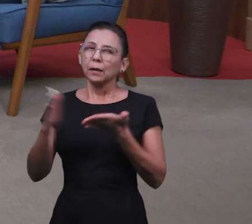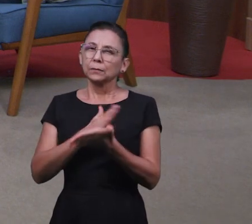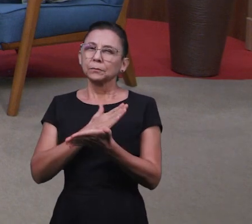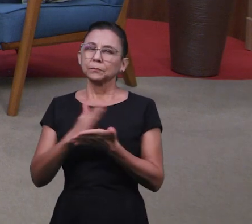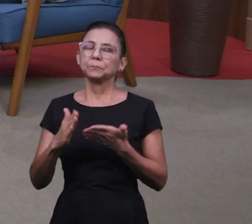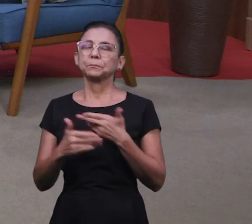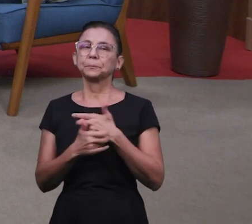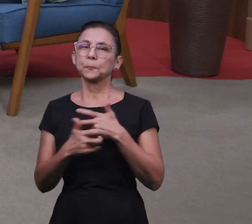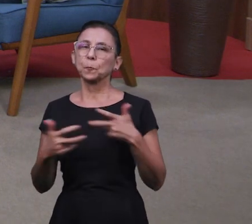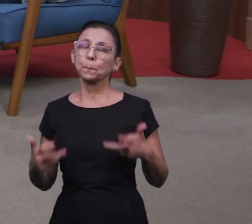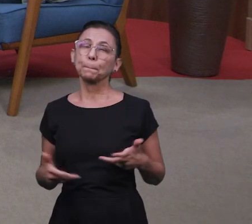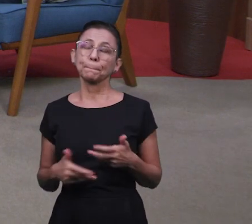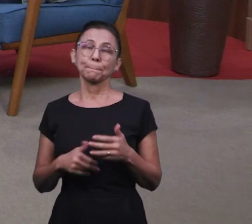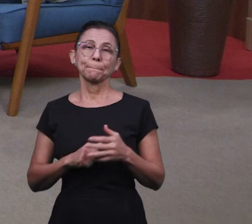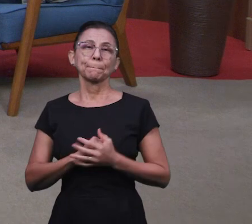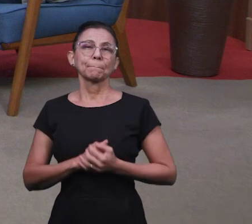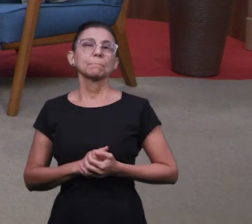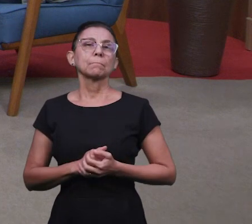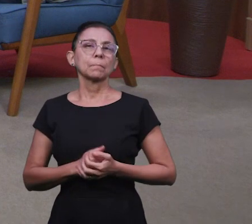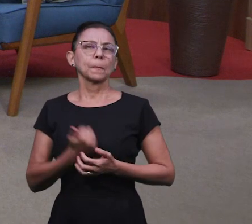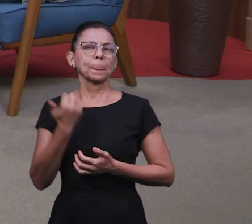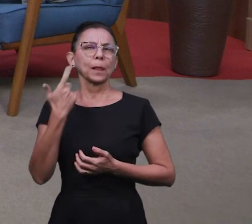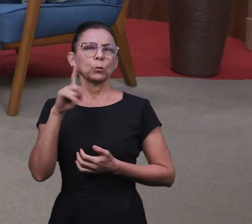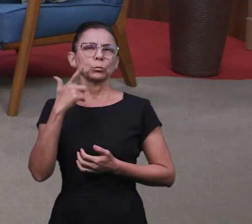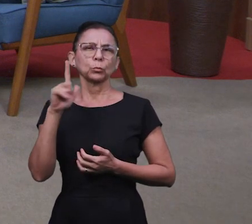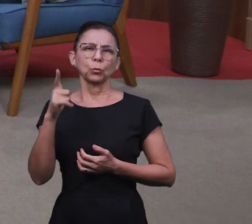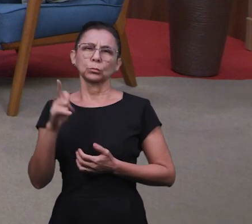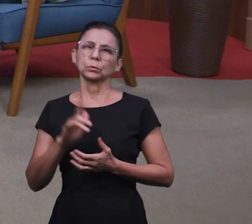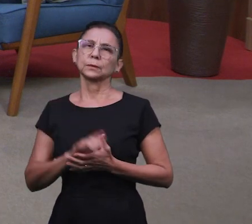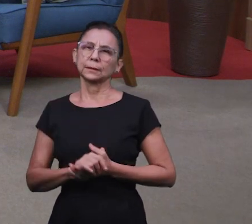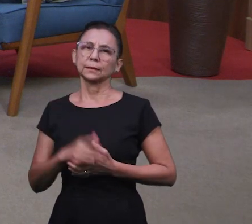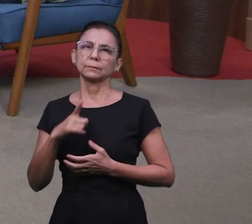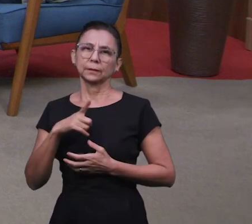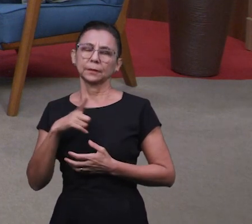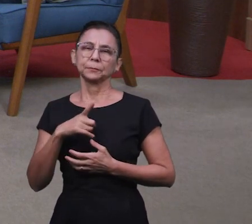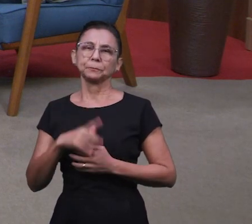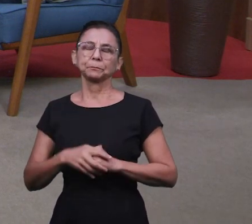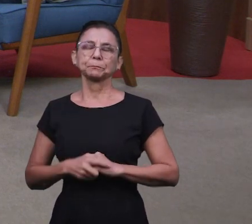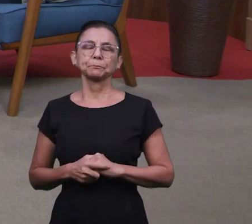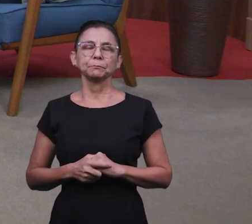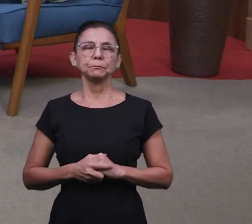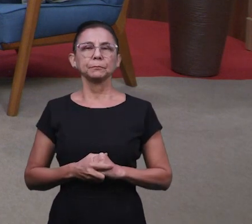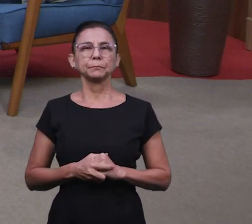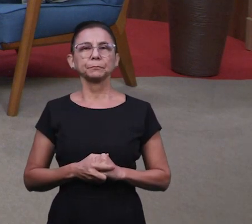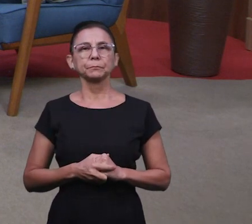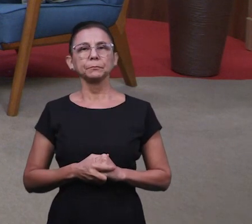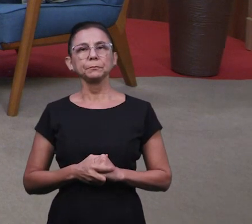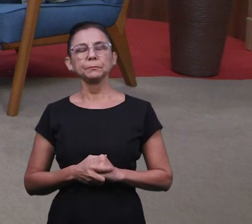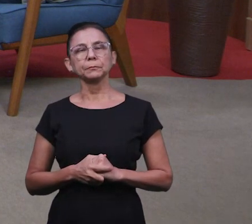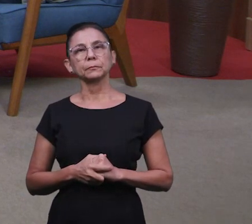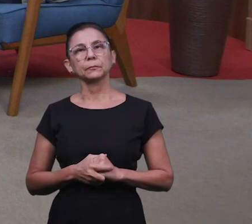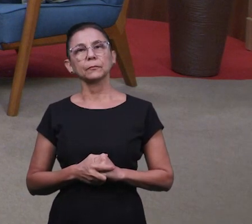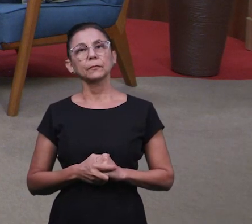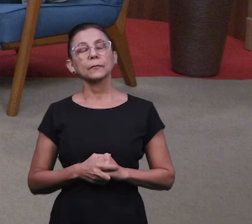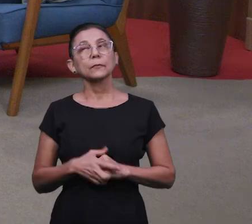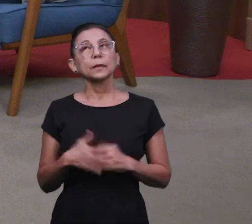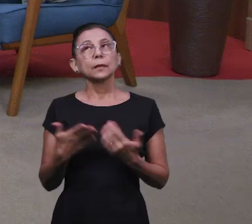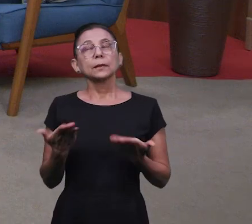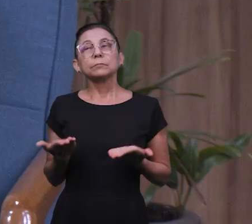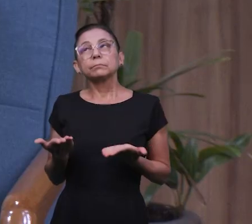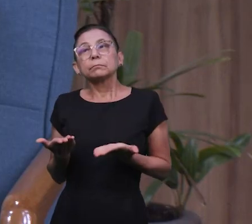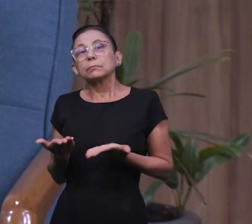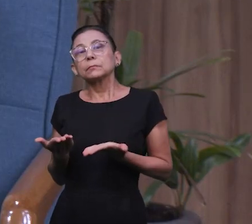itens de tantos que estão postos à mesa da igreja. Glória a Jesus. Muito bem. Quando a gente